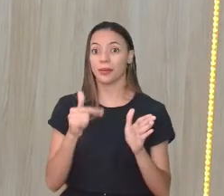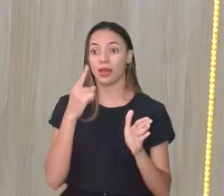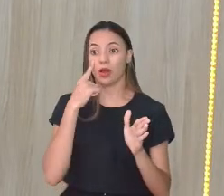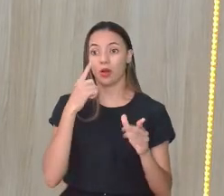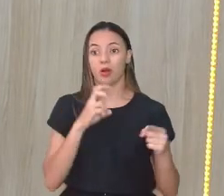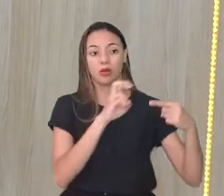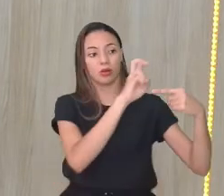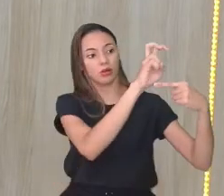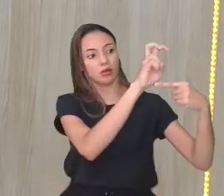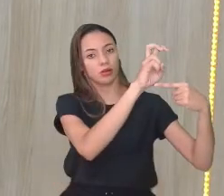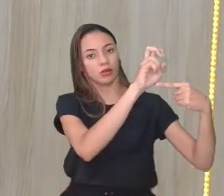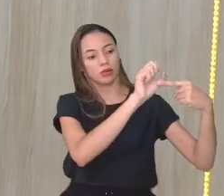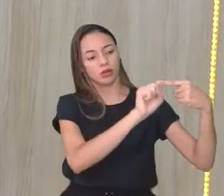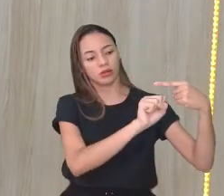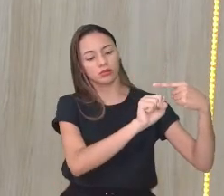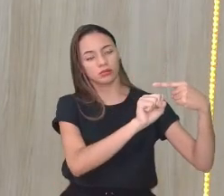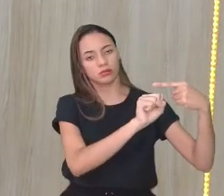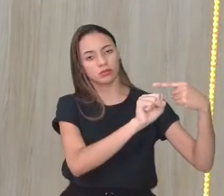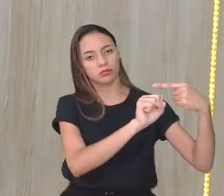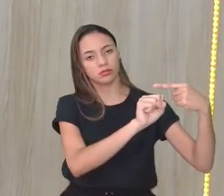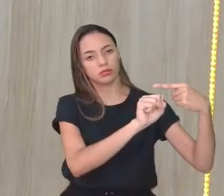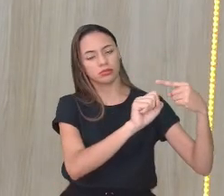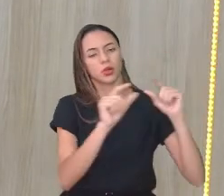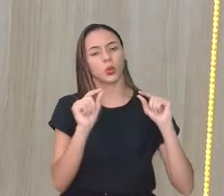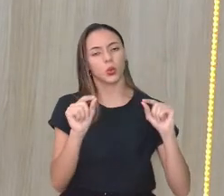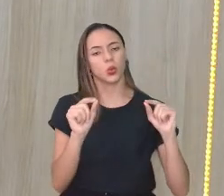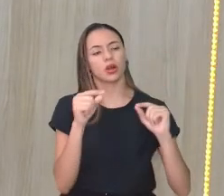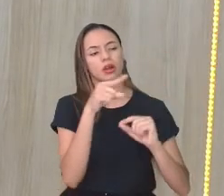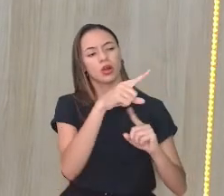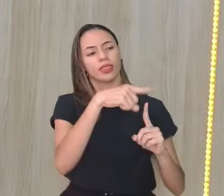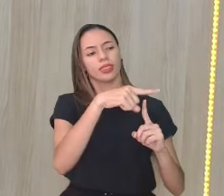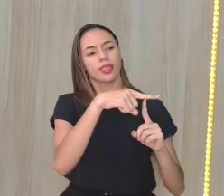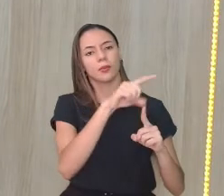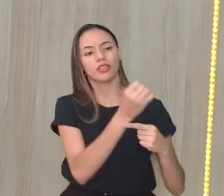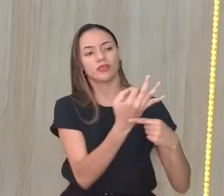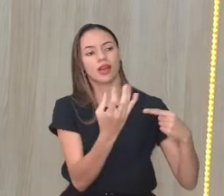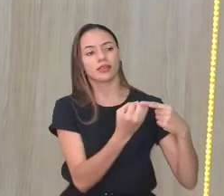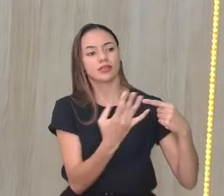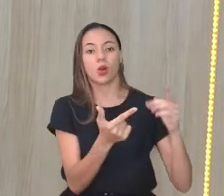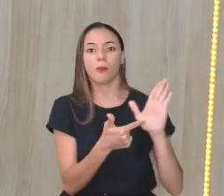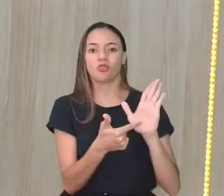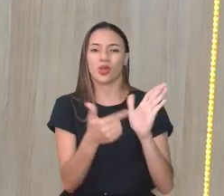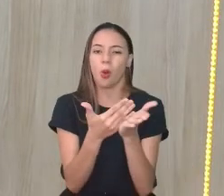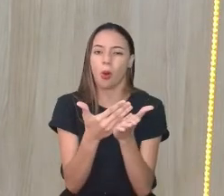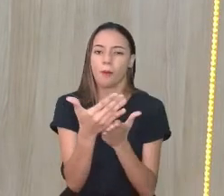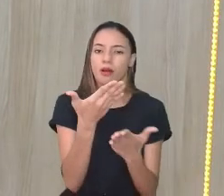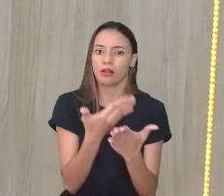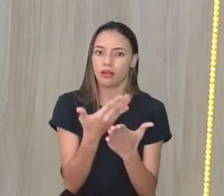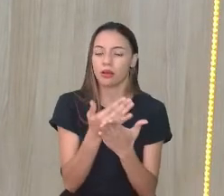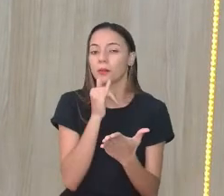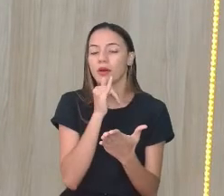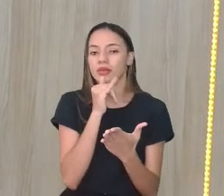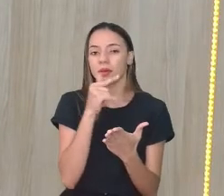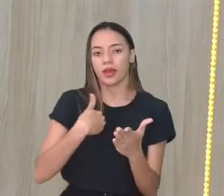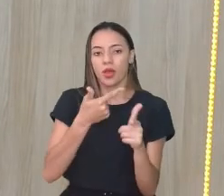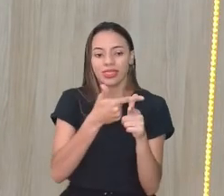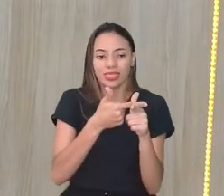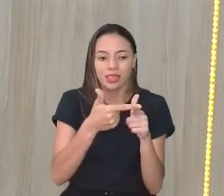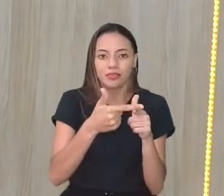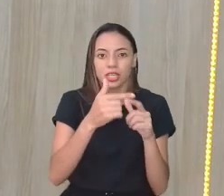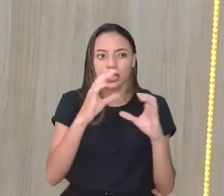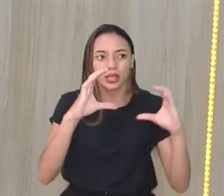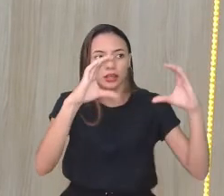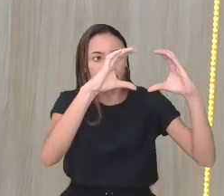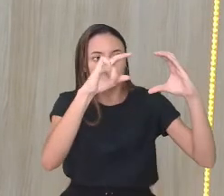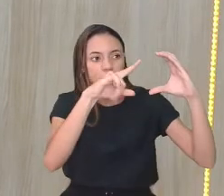ó, 5 oitavos, é aquele tipo de fração do início da aula, né? Ou seja, eu dividi o todo em 8 partes